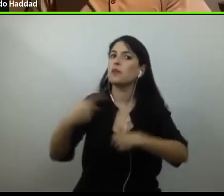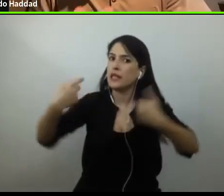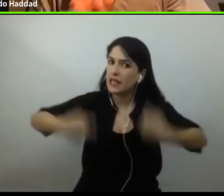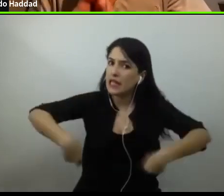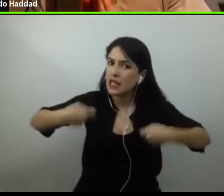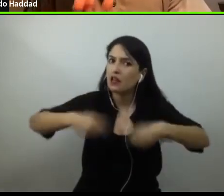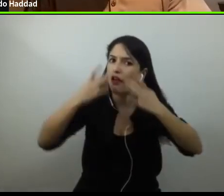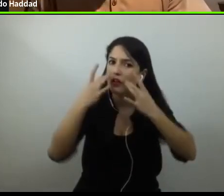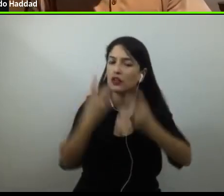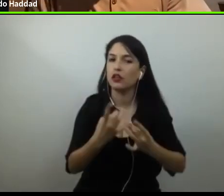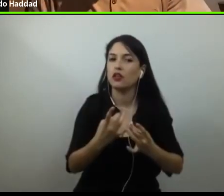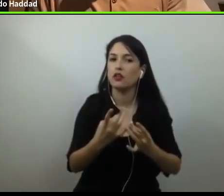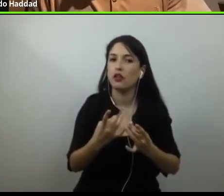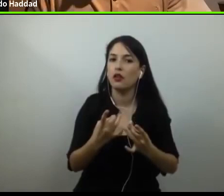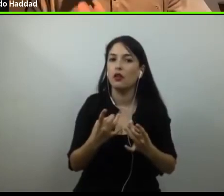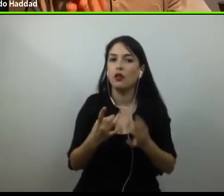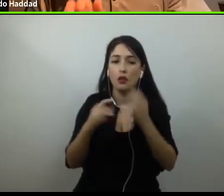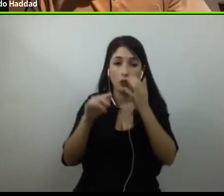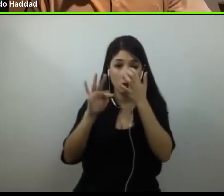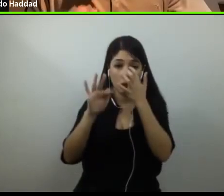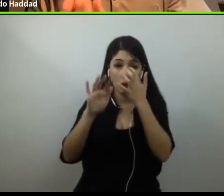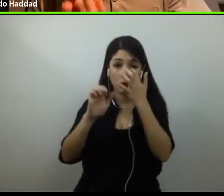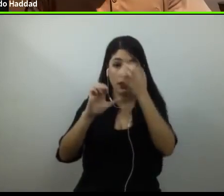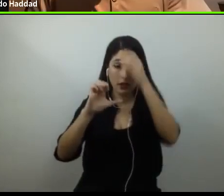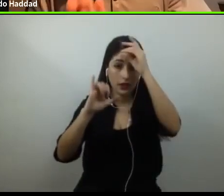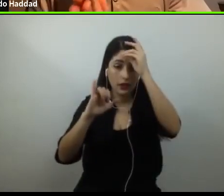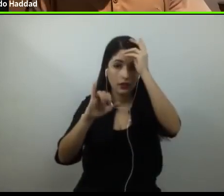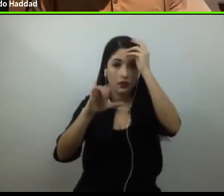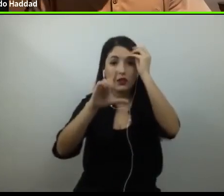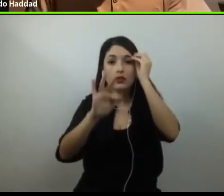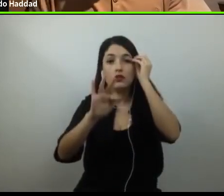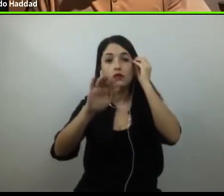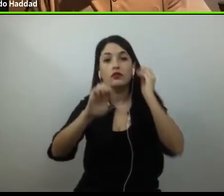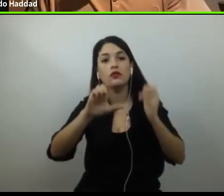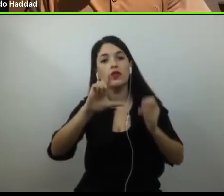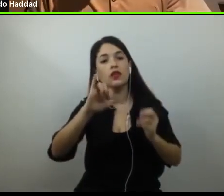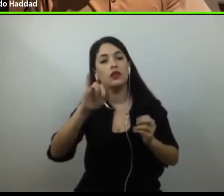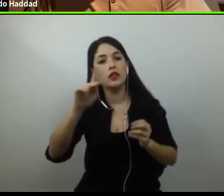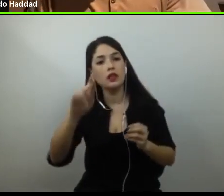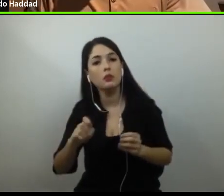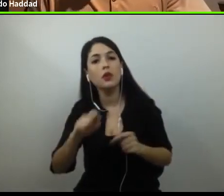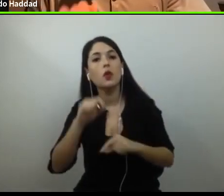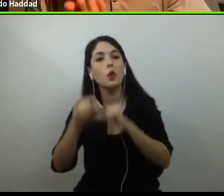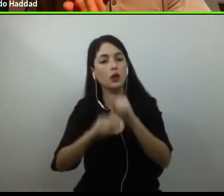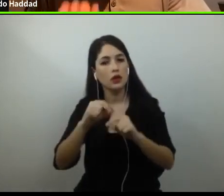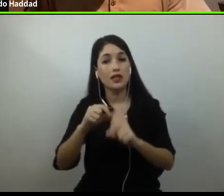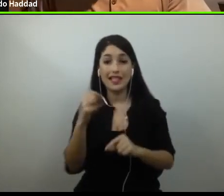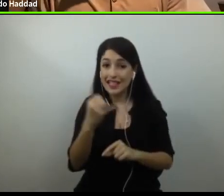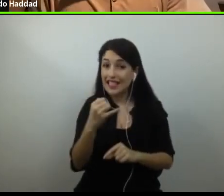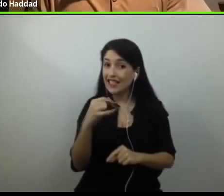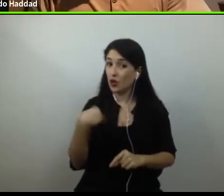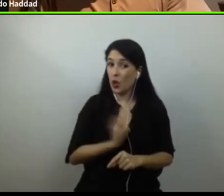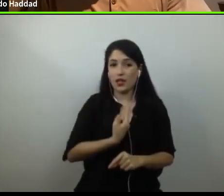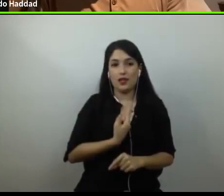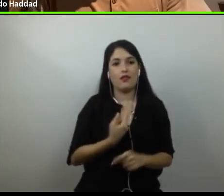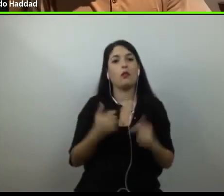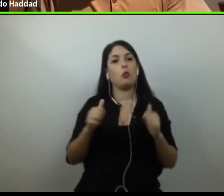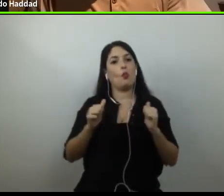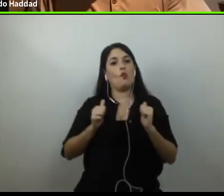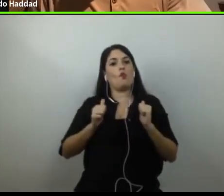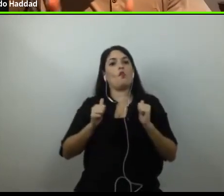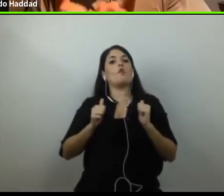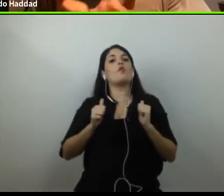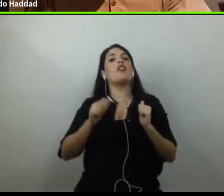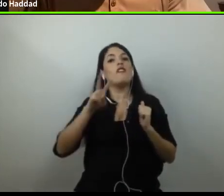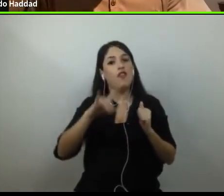clareza e verdade. Se não o fizermos, vamos nos arrepender muito no futuro.